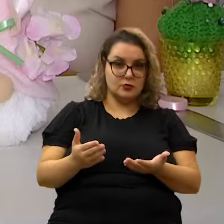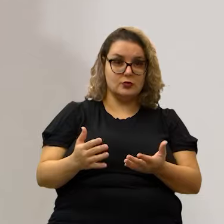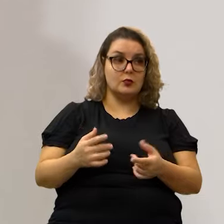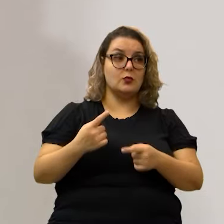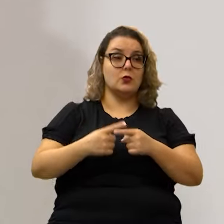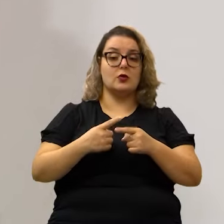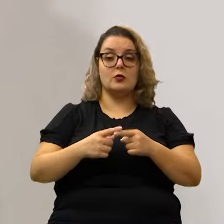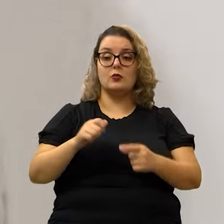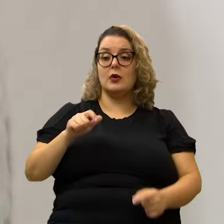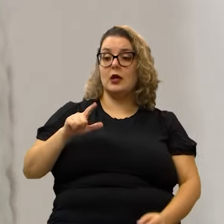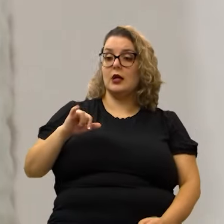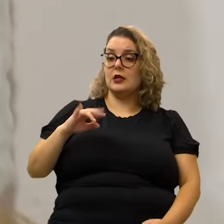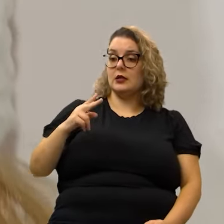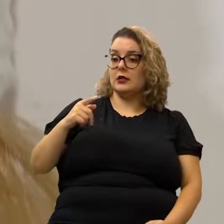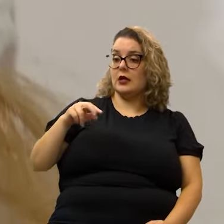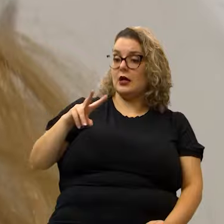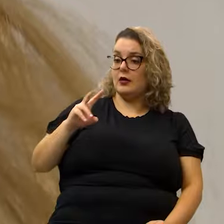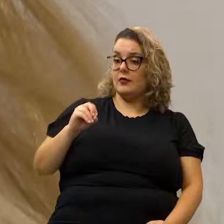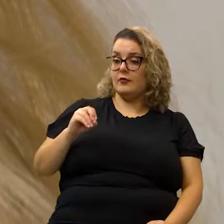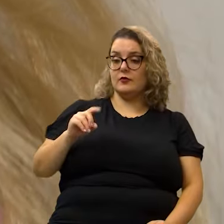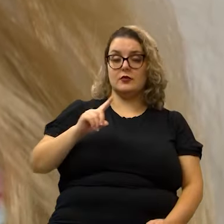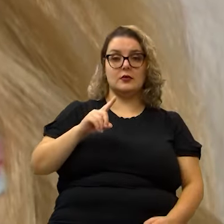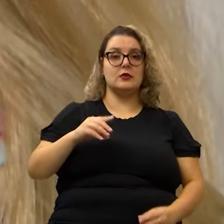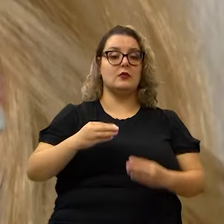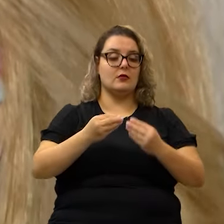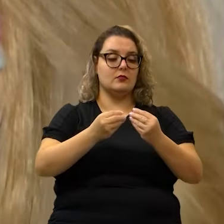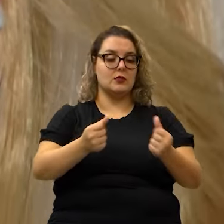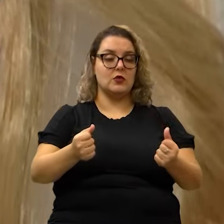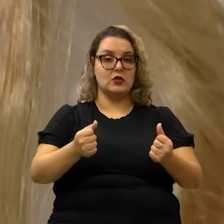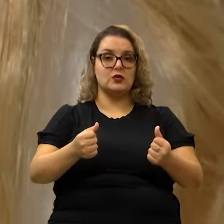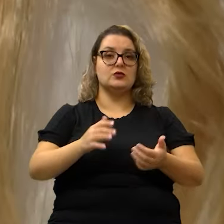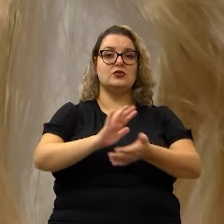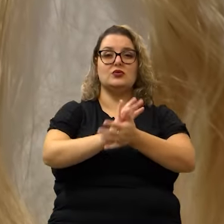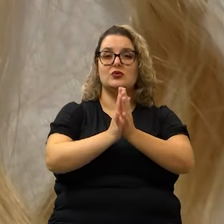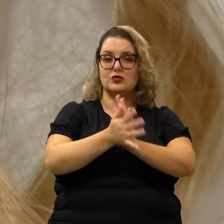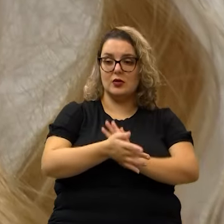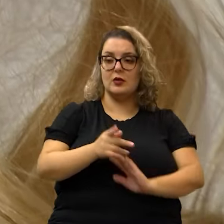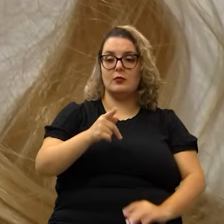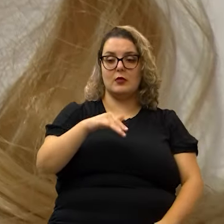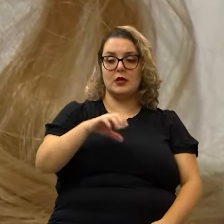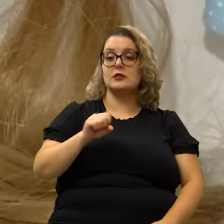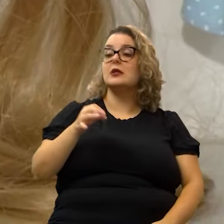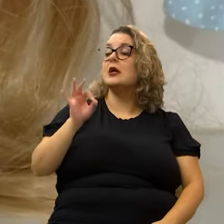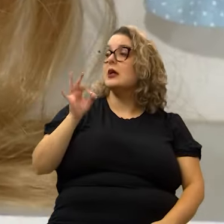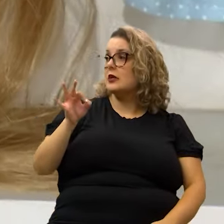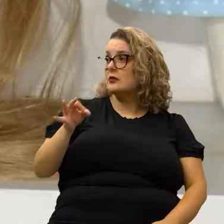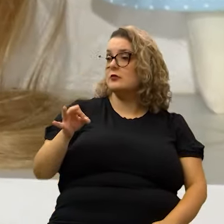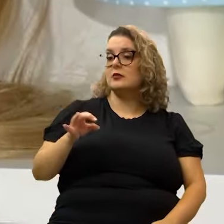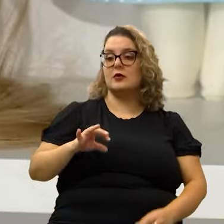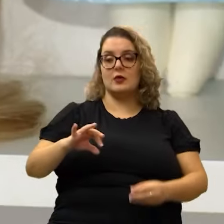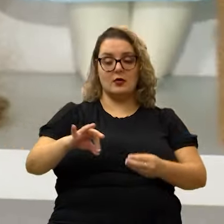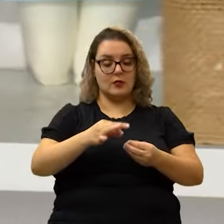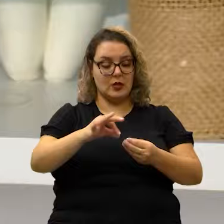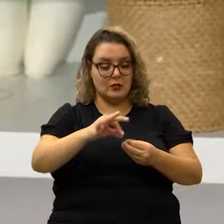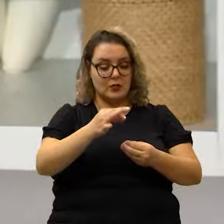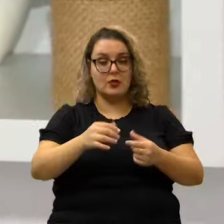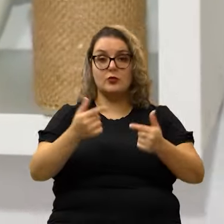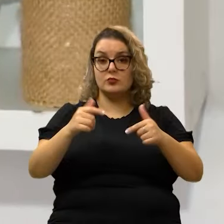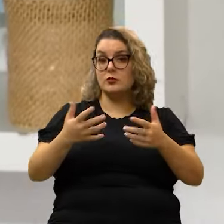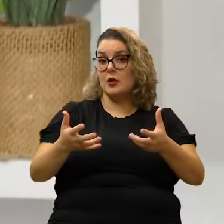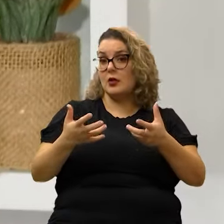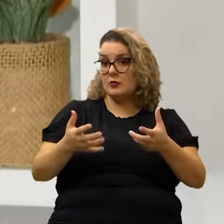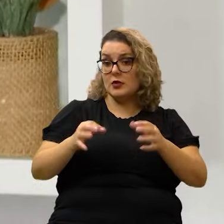acontece? O alinhavo, ele não estraga a peça. Exatamente. E você vai direcionando, né, o seu bordado, a sua costura, onde você quer. Então,